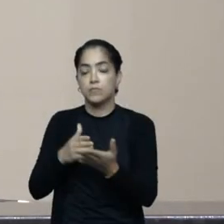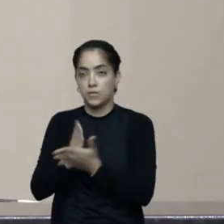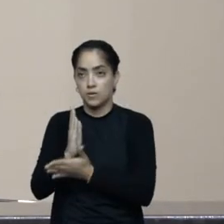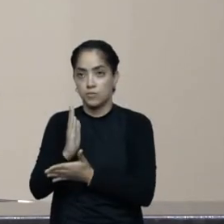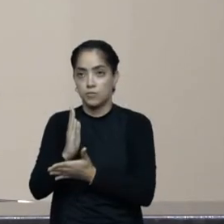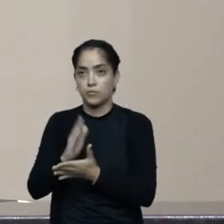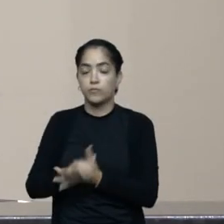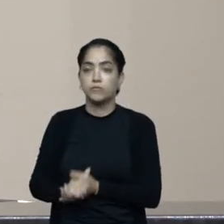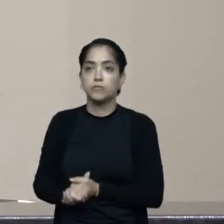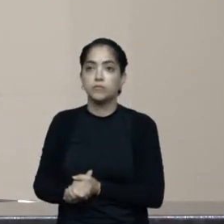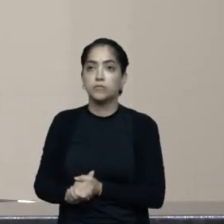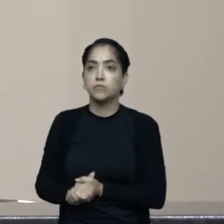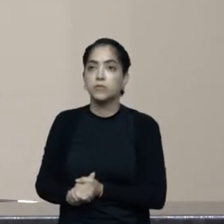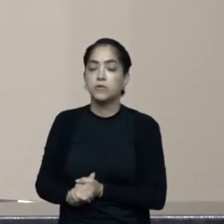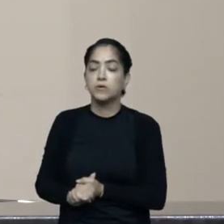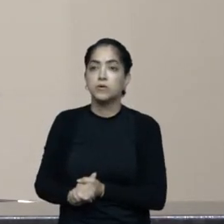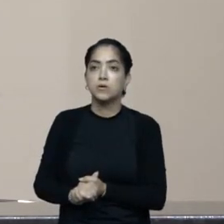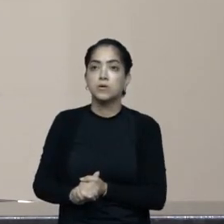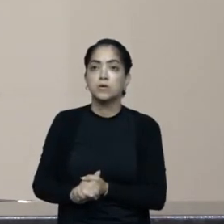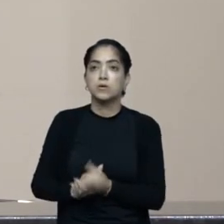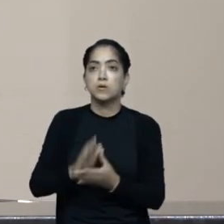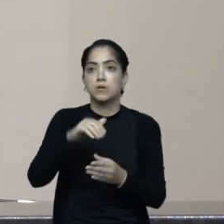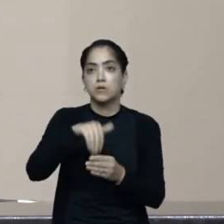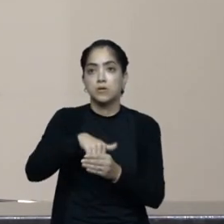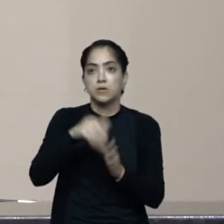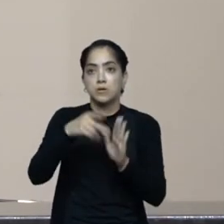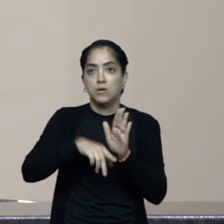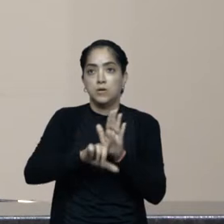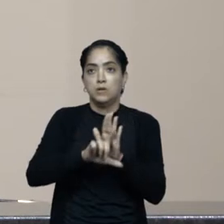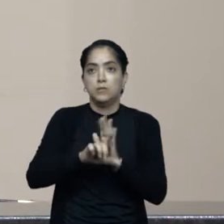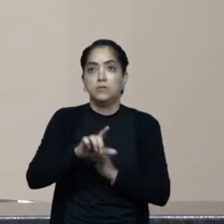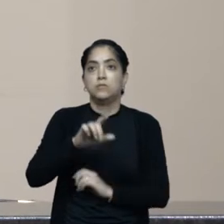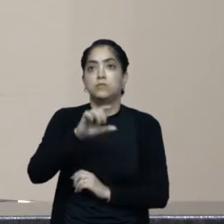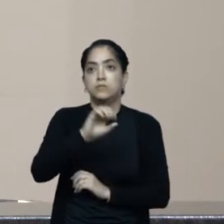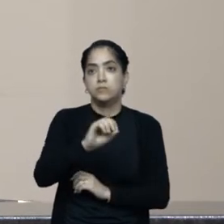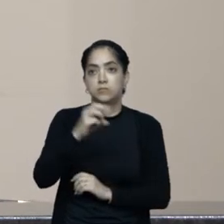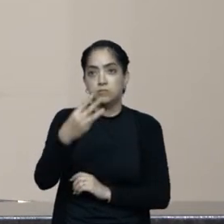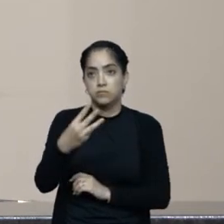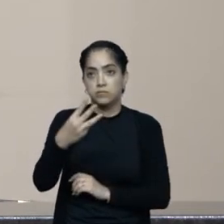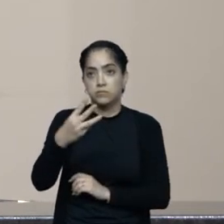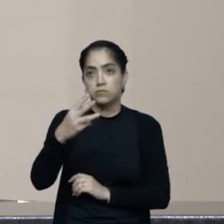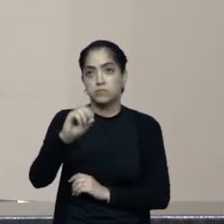Aprovado. Votação da redação final, projeto de lei PL